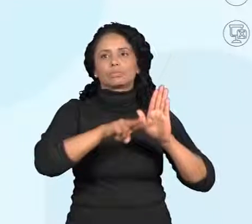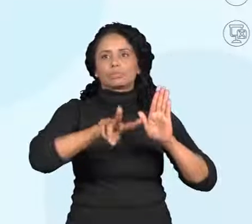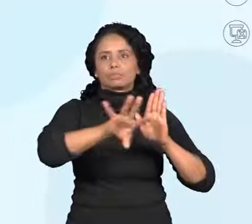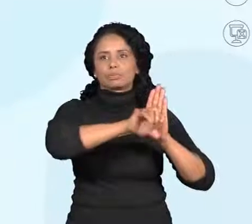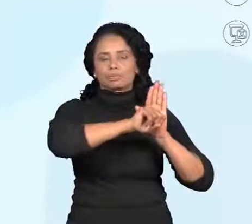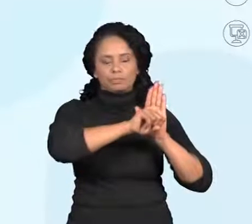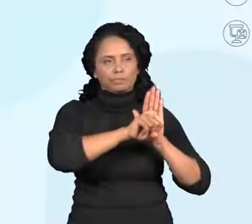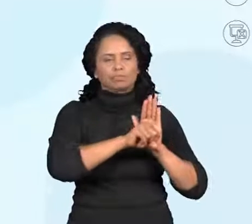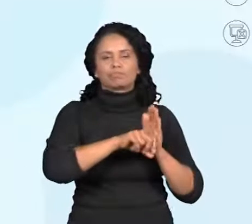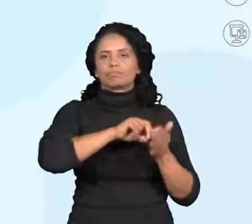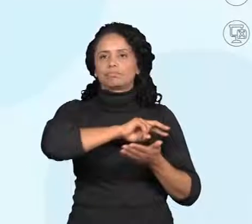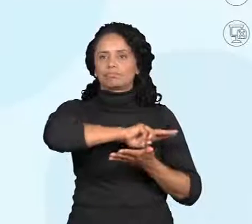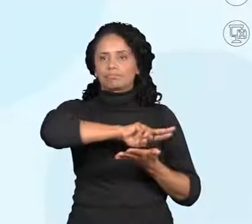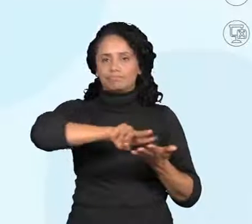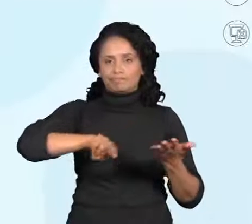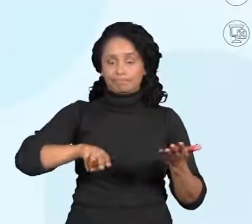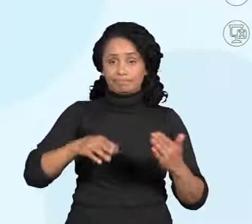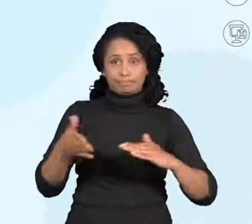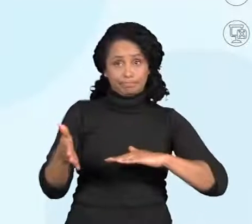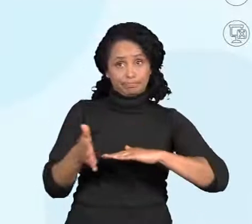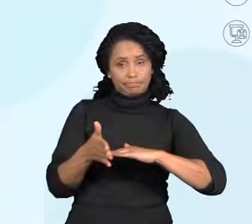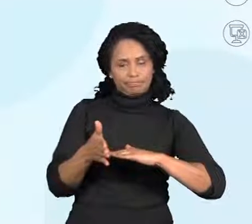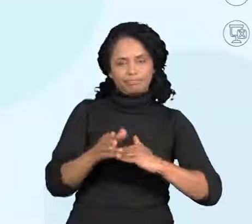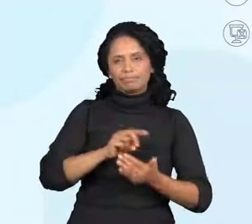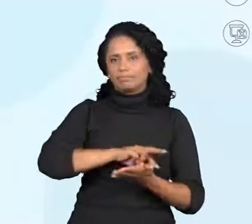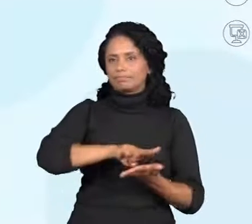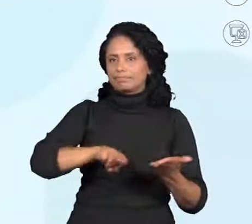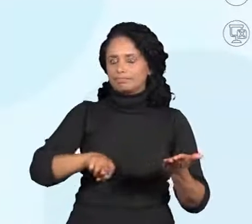contemporâneas. Então, vamos para o primeiro, que é pintura.